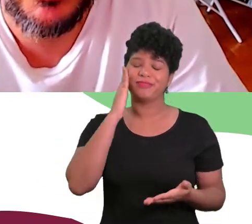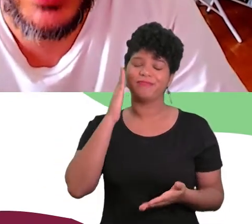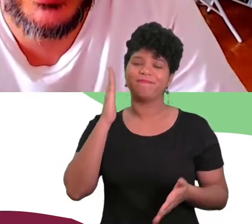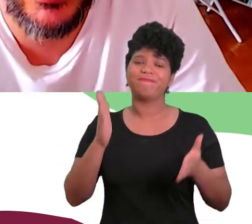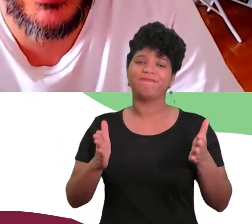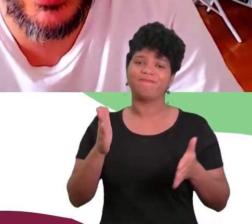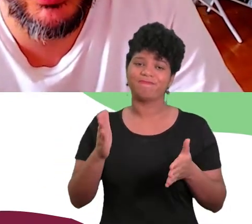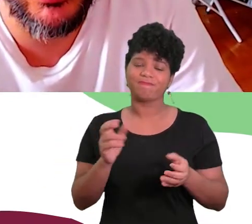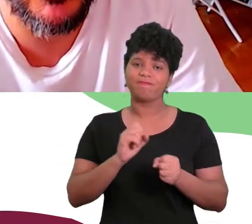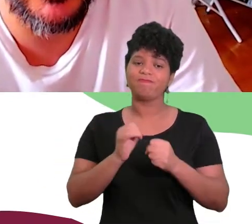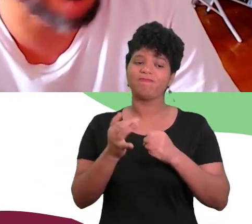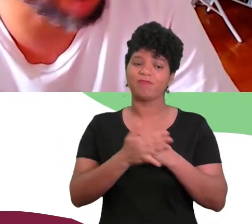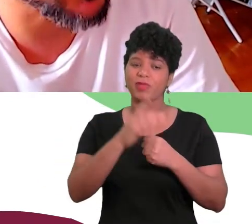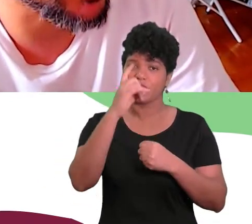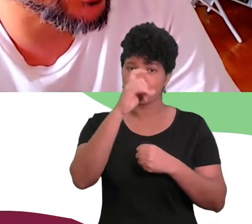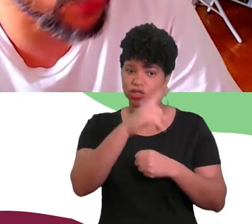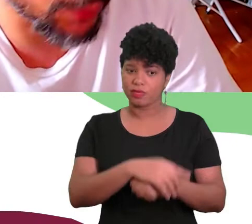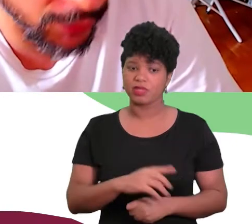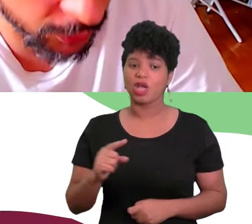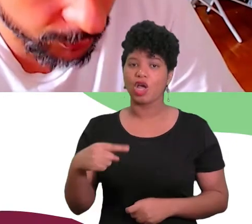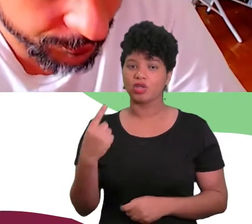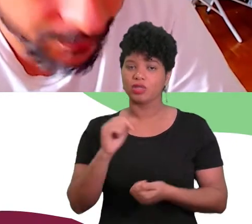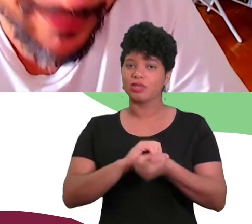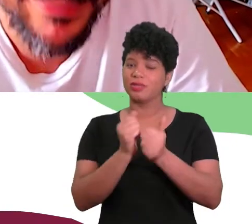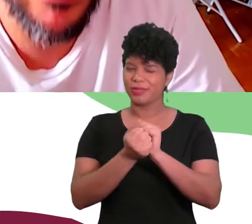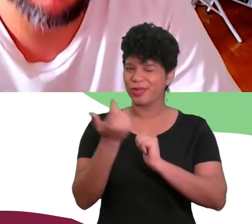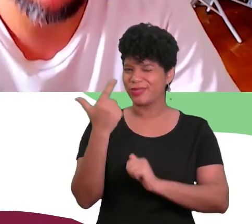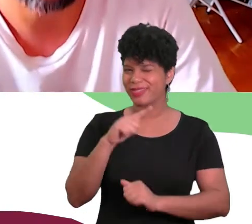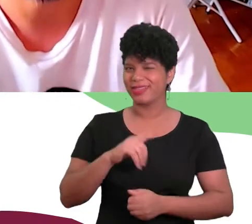né, que está sendo esse último ano.